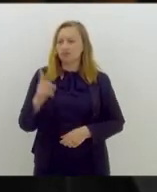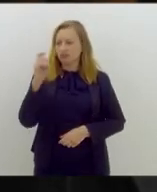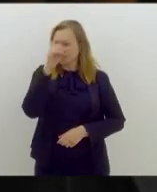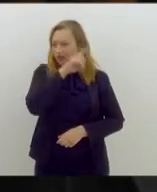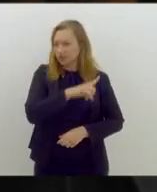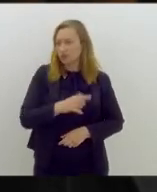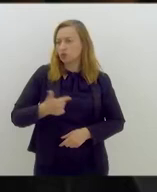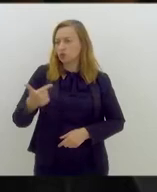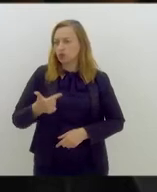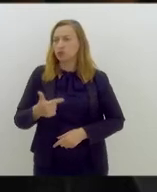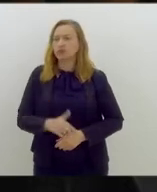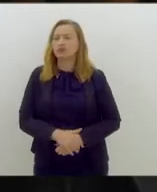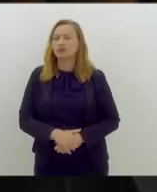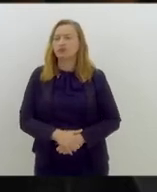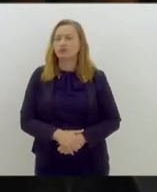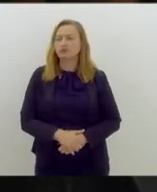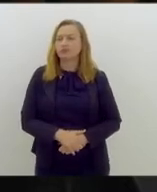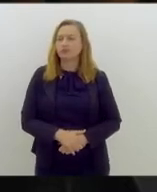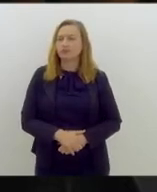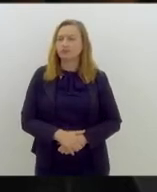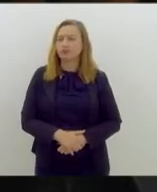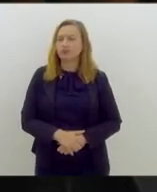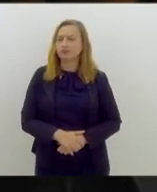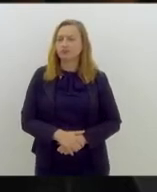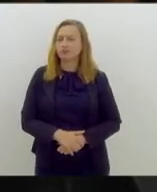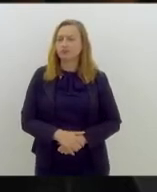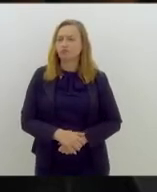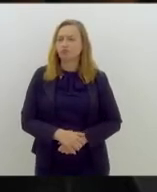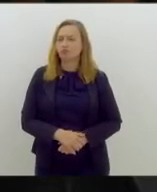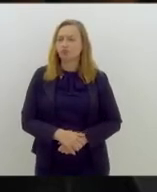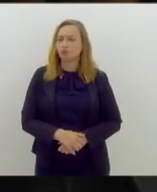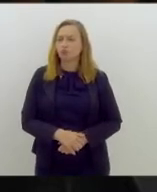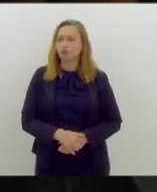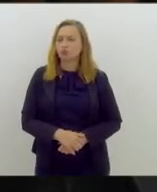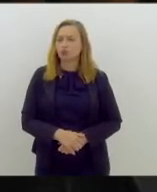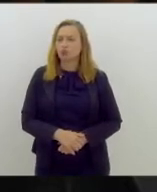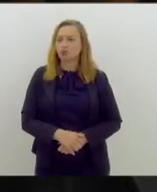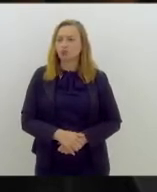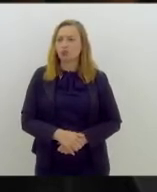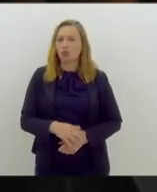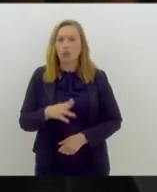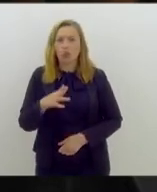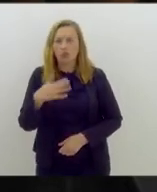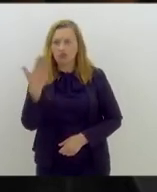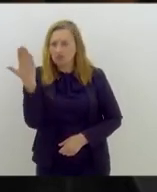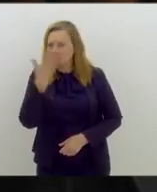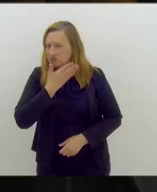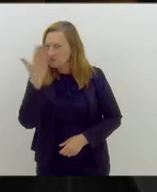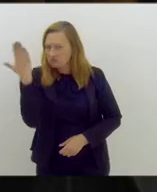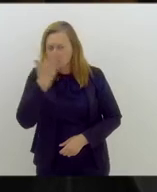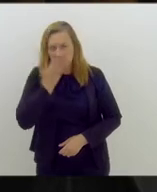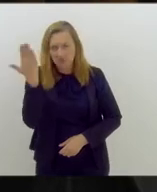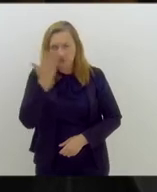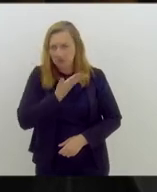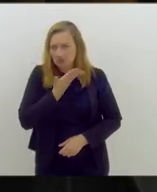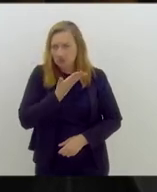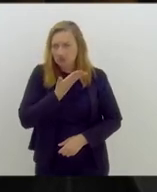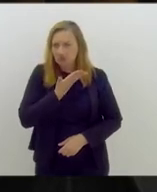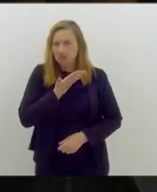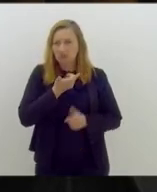questão jamais em tempo algum eu tinha visto com tanta